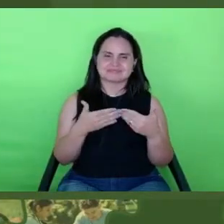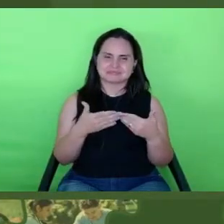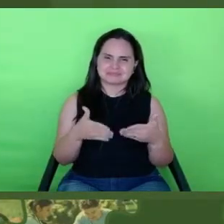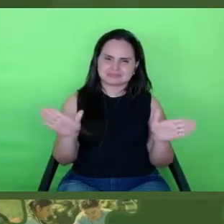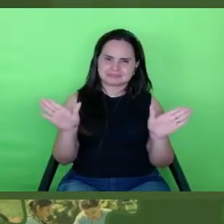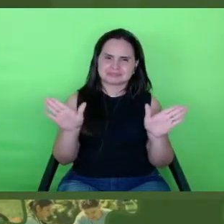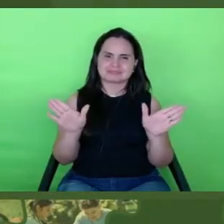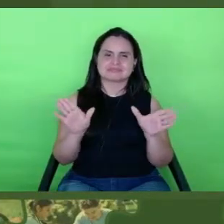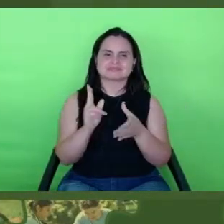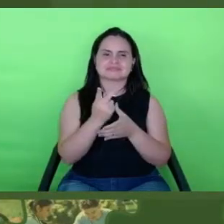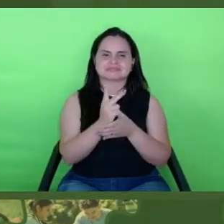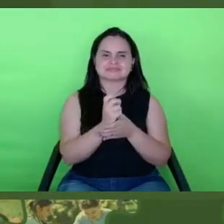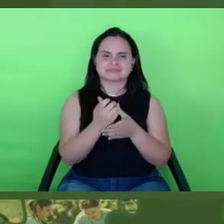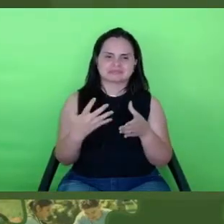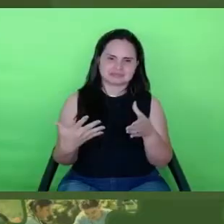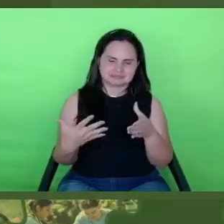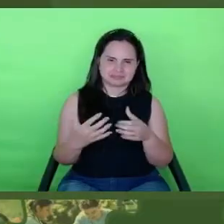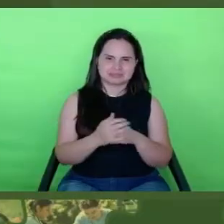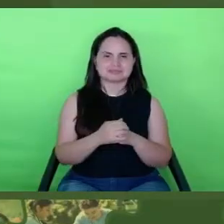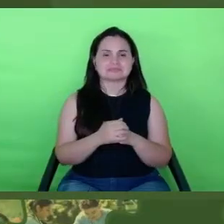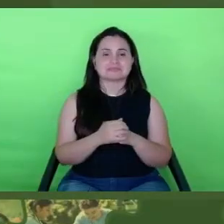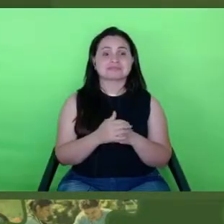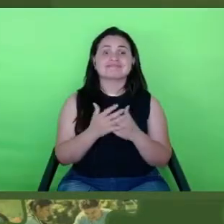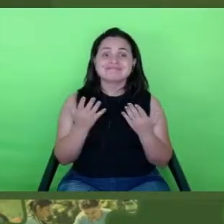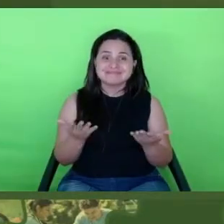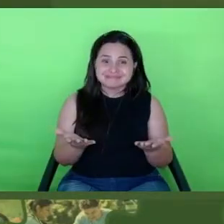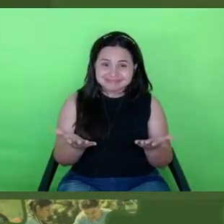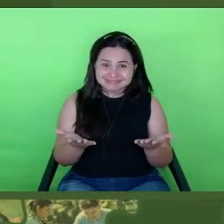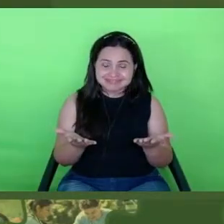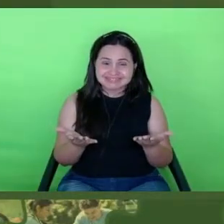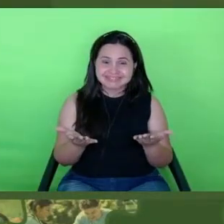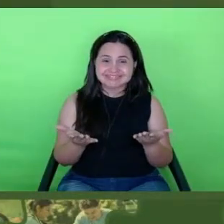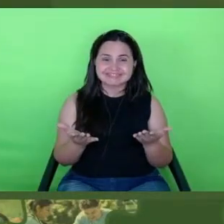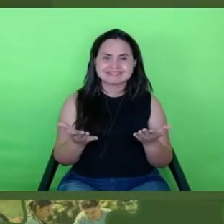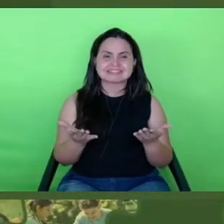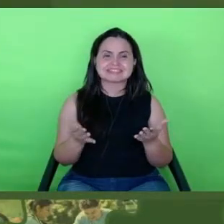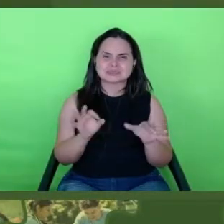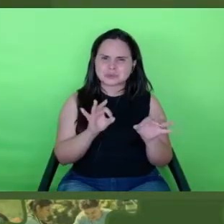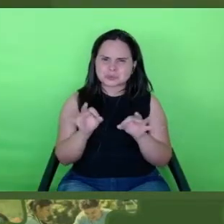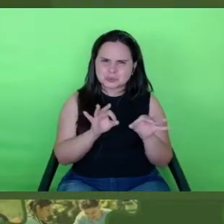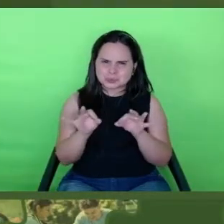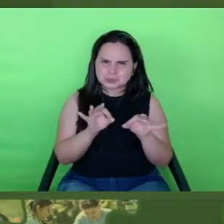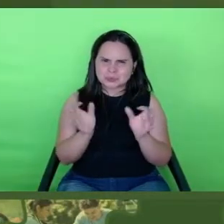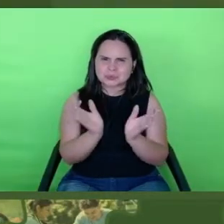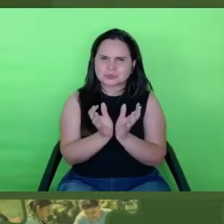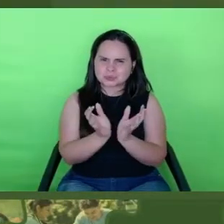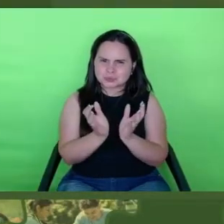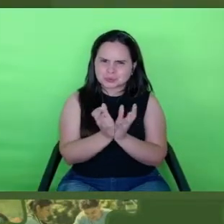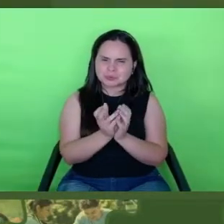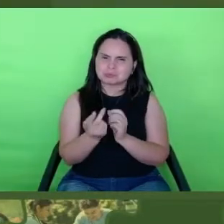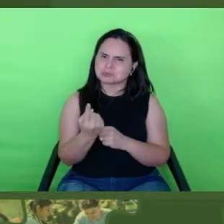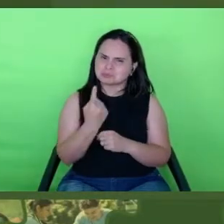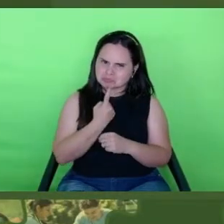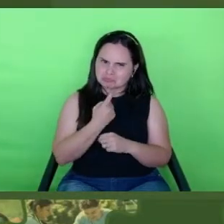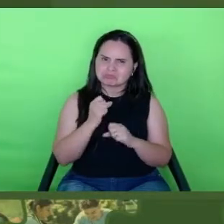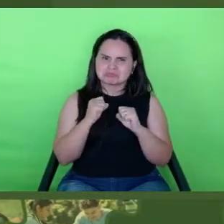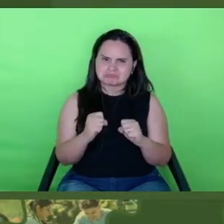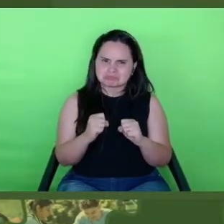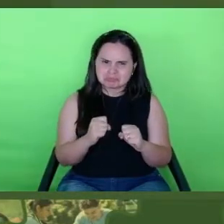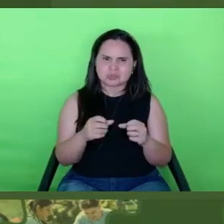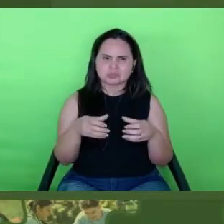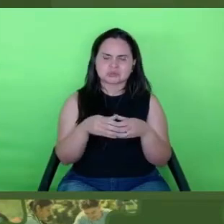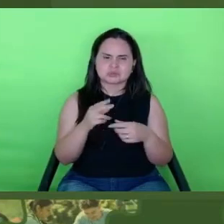nosso hackathon. Então, pessoal, fiquem, né, engajados aí, monte seu time, nos procure o Hub da